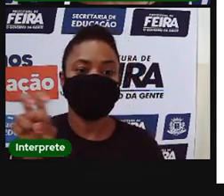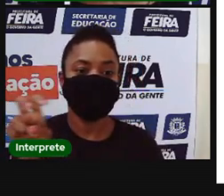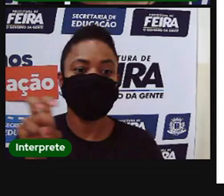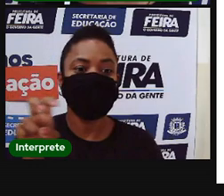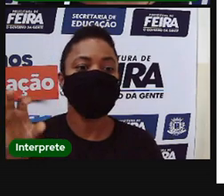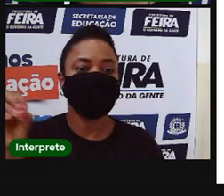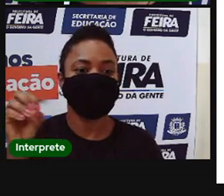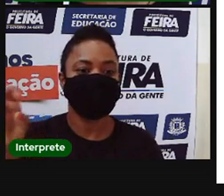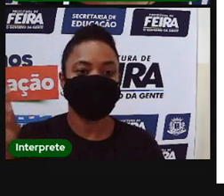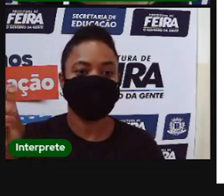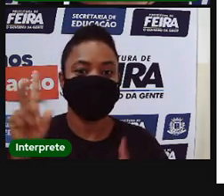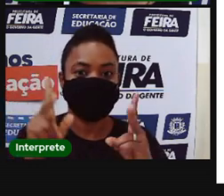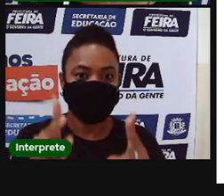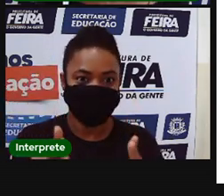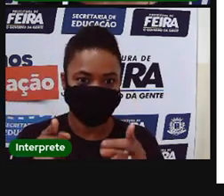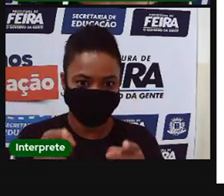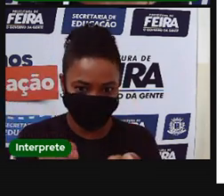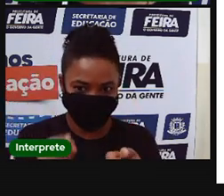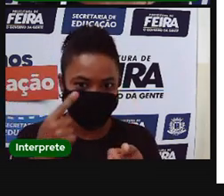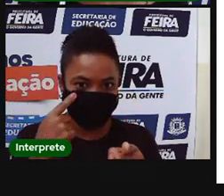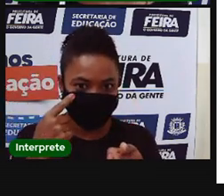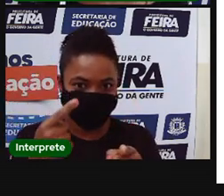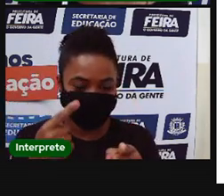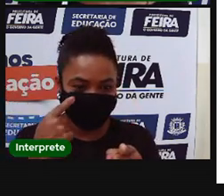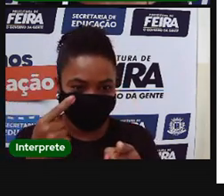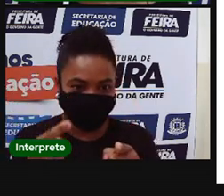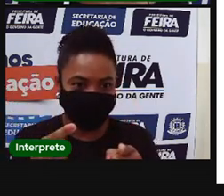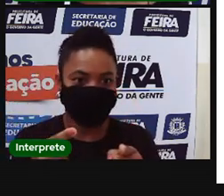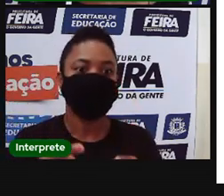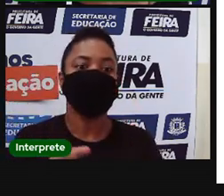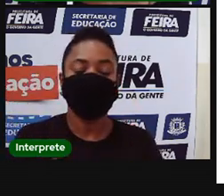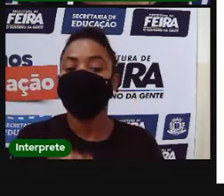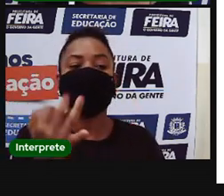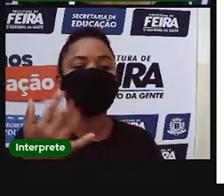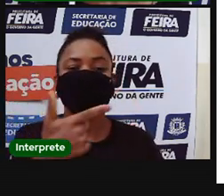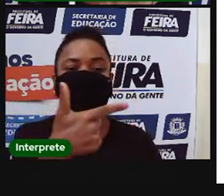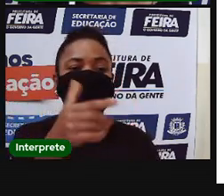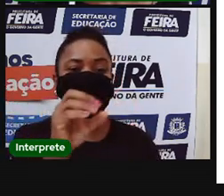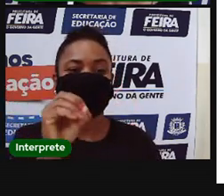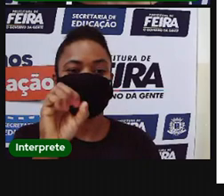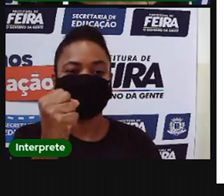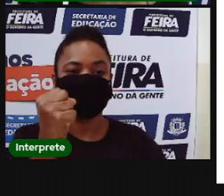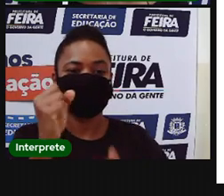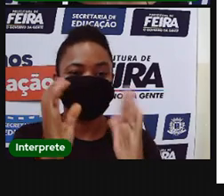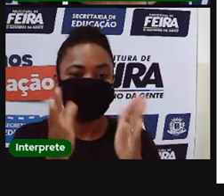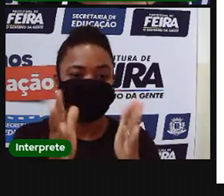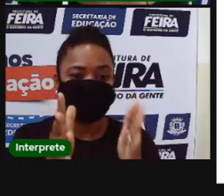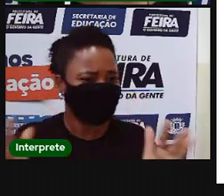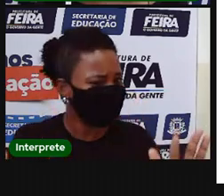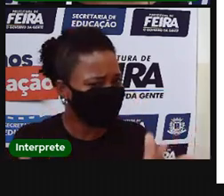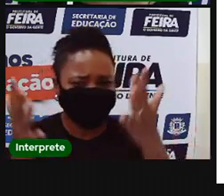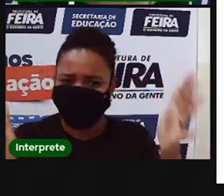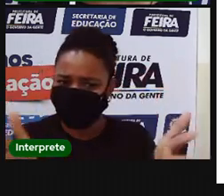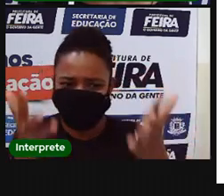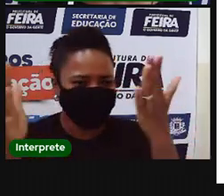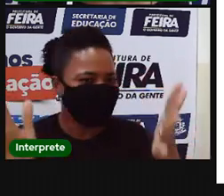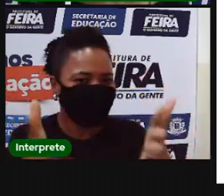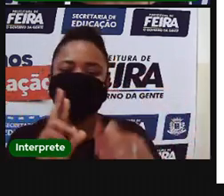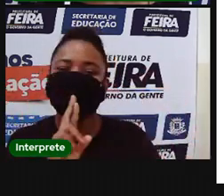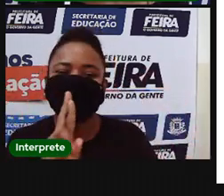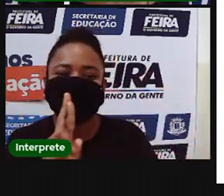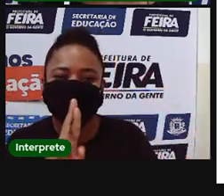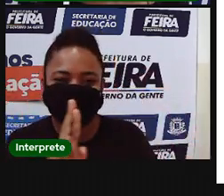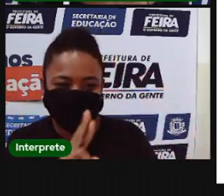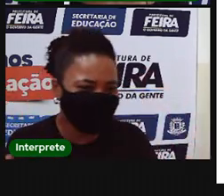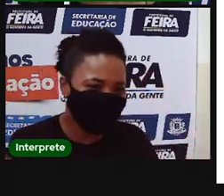19225505, como está aí na tela, tá? 208 pessoas já responderam. Bora que tem galera ainda que não respondeu.